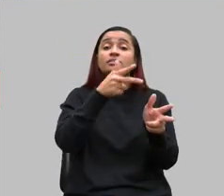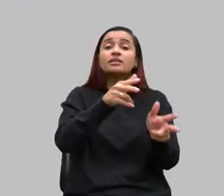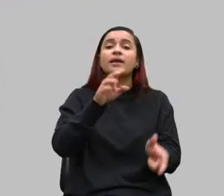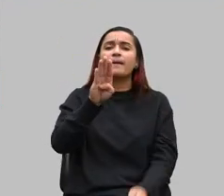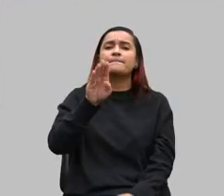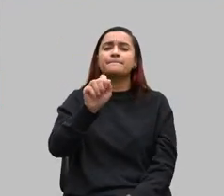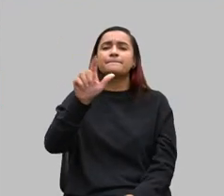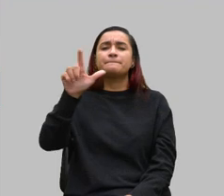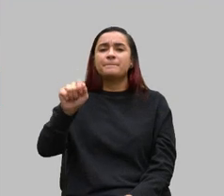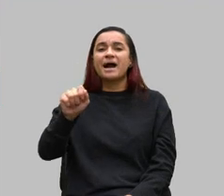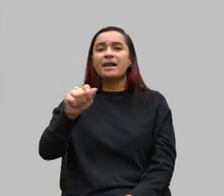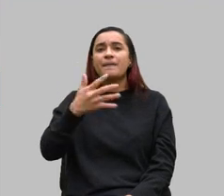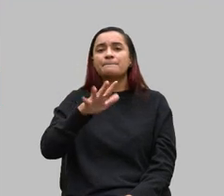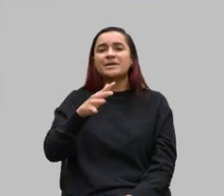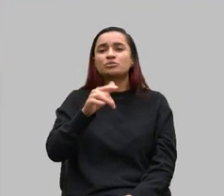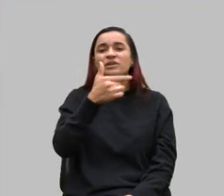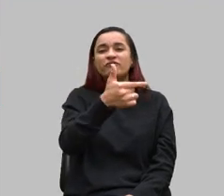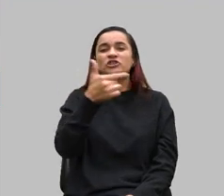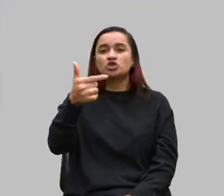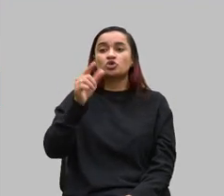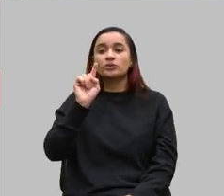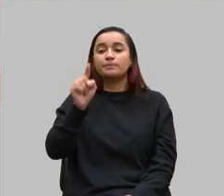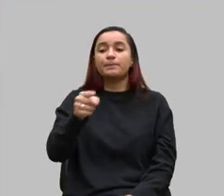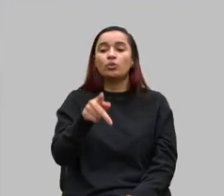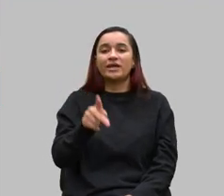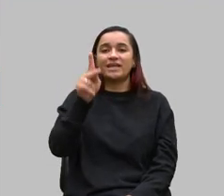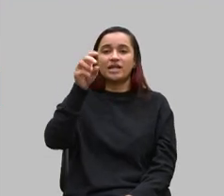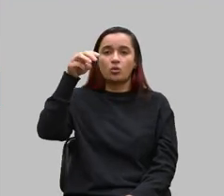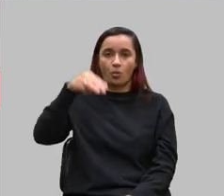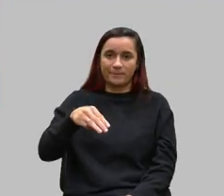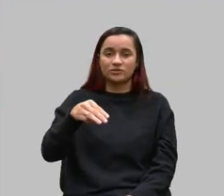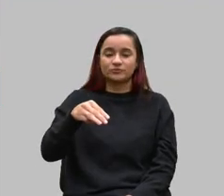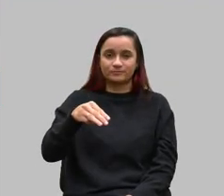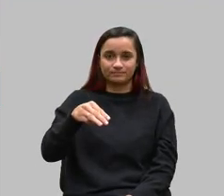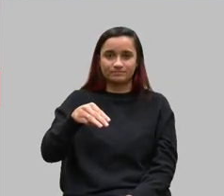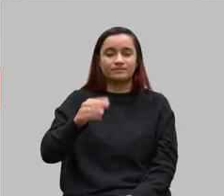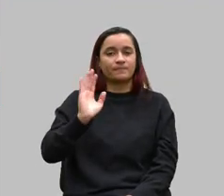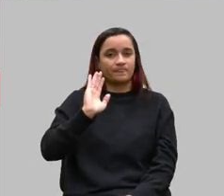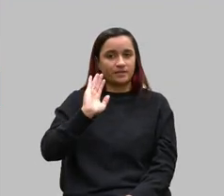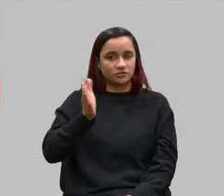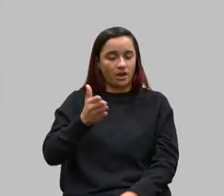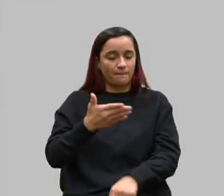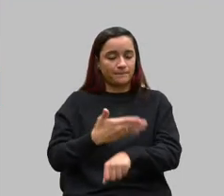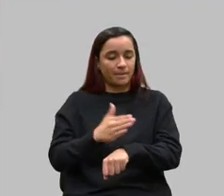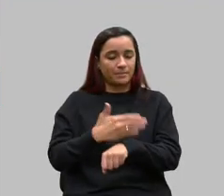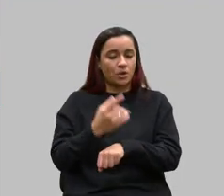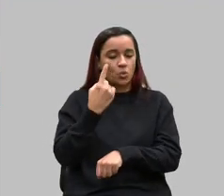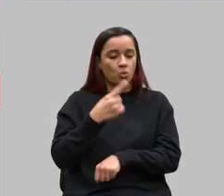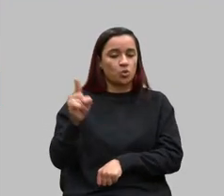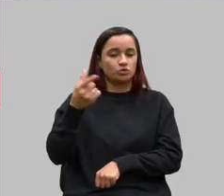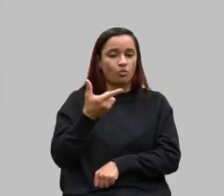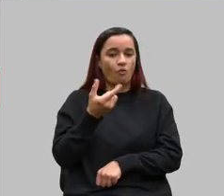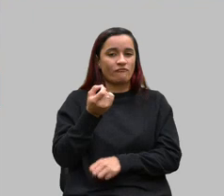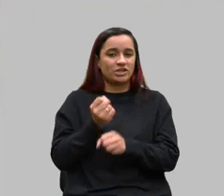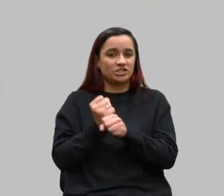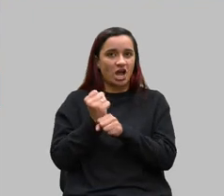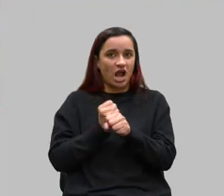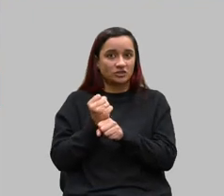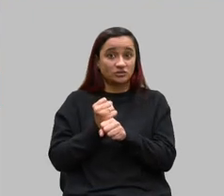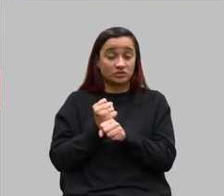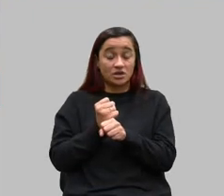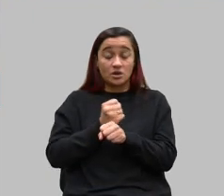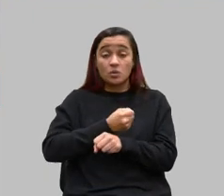cerca de 22.000 km que foram executados nos últimos 20 anos velocidade máxima